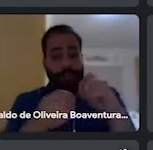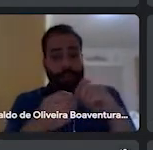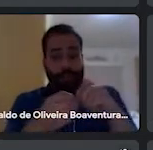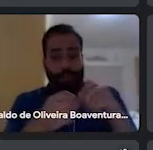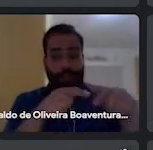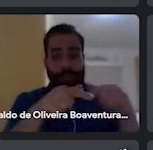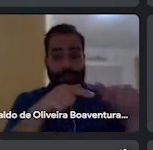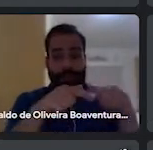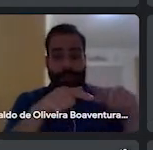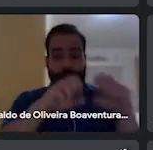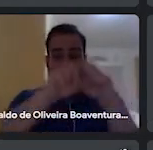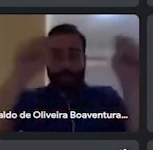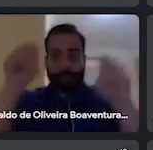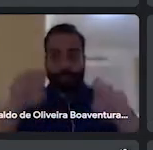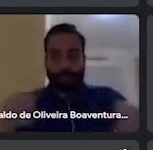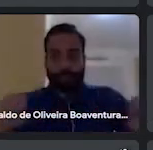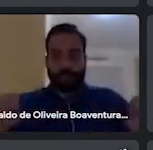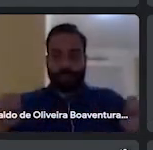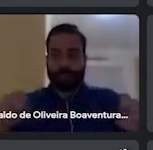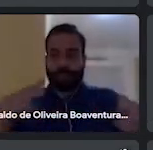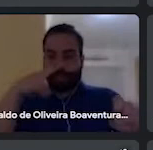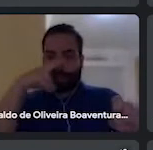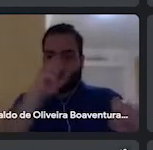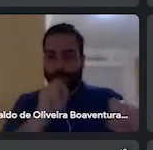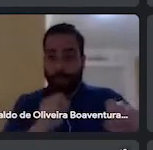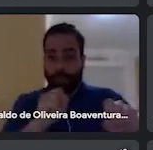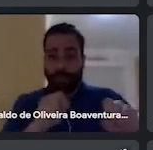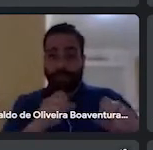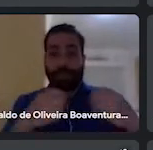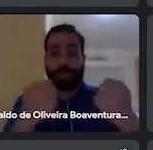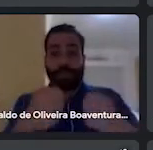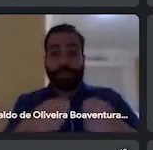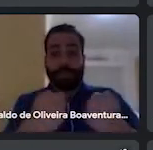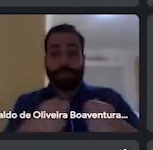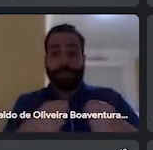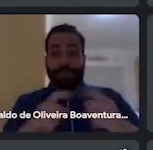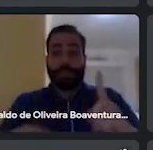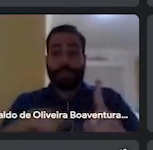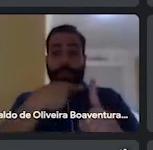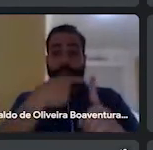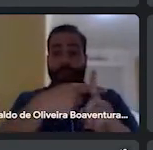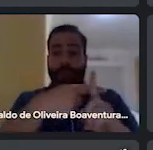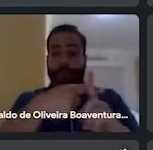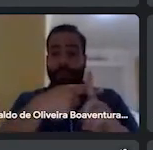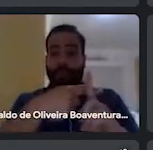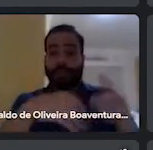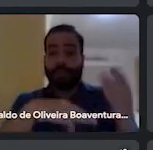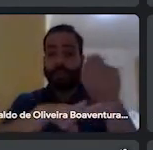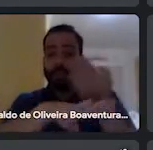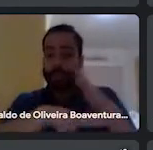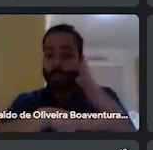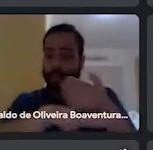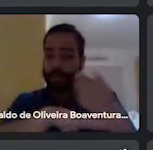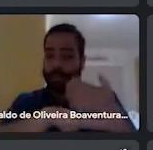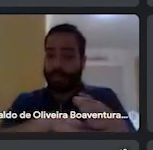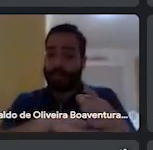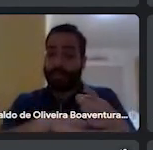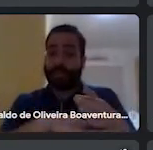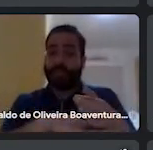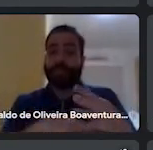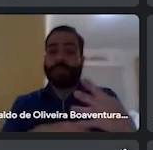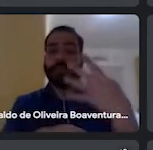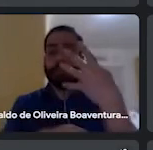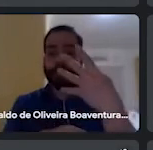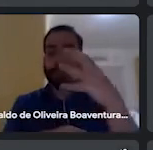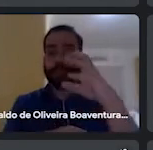trabalhar no sistema elétrico de potência, você tem que fazer mais um treinamento de 40